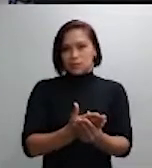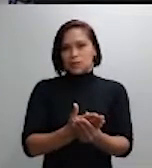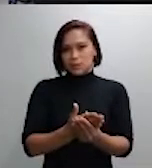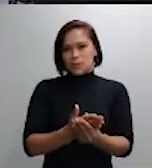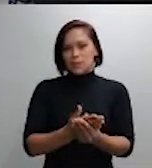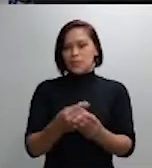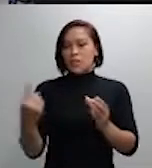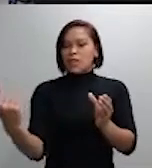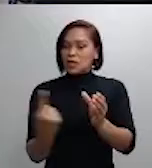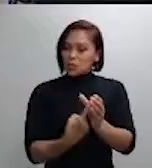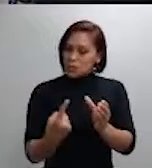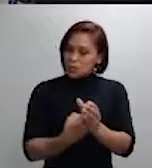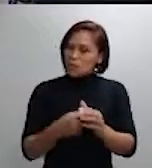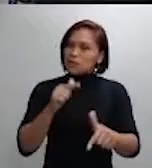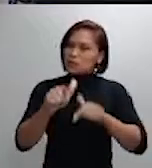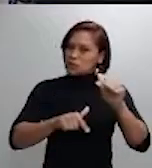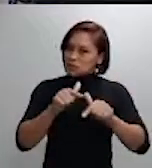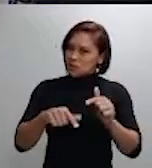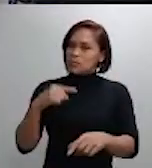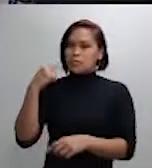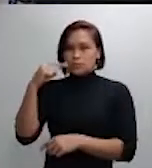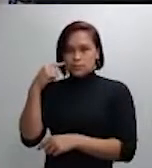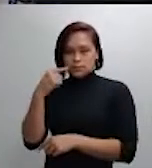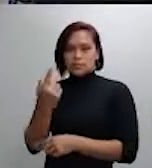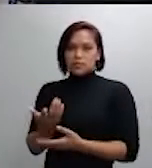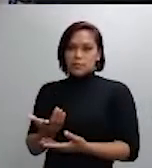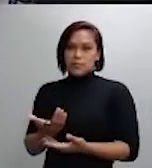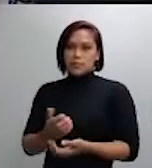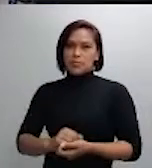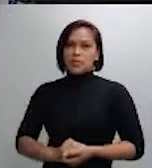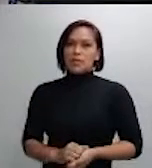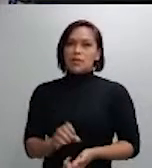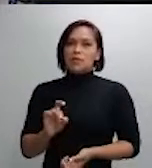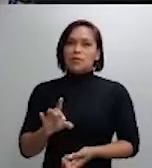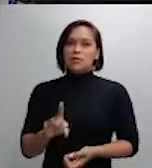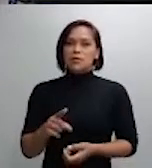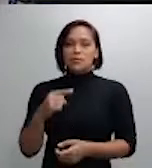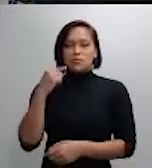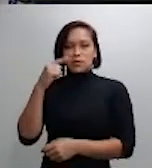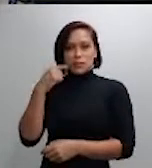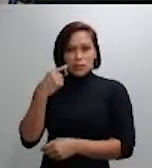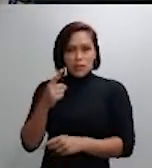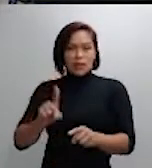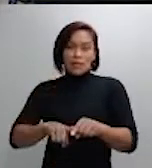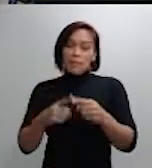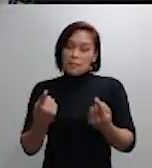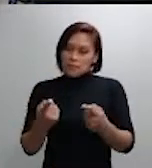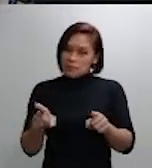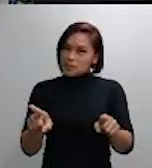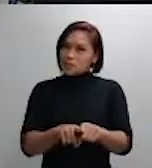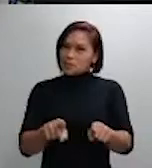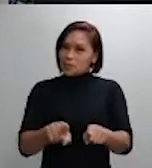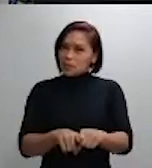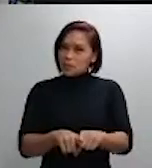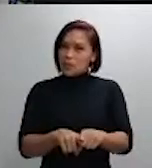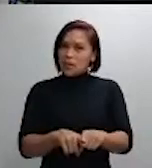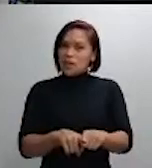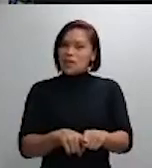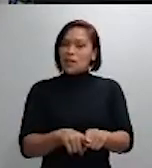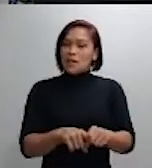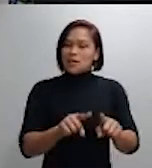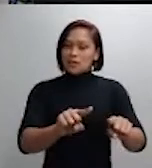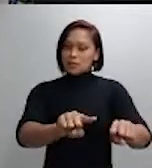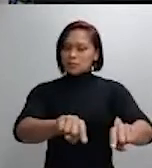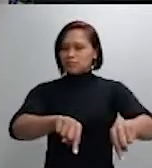de honorários. Então, além do aspecto de dignificar a advocacia, tem um aspecto inibidor da demanda e do